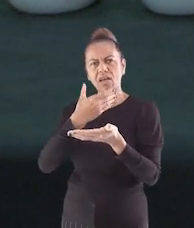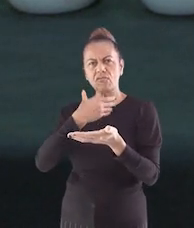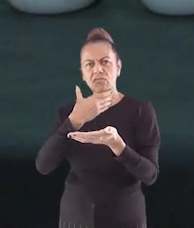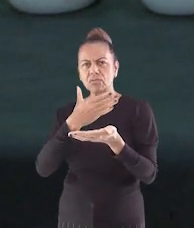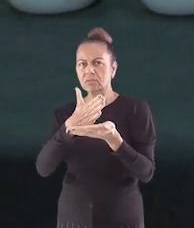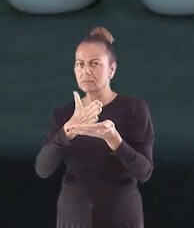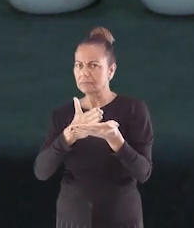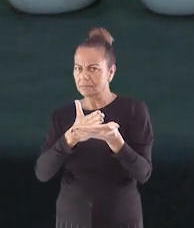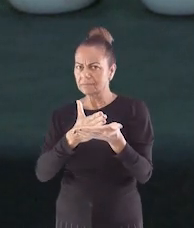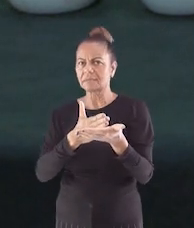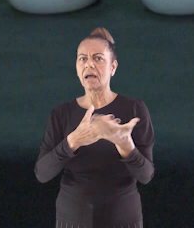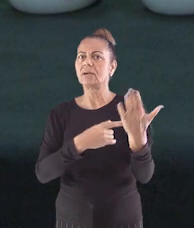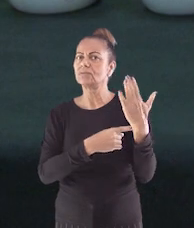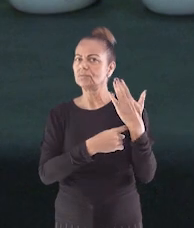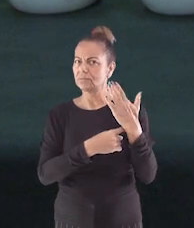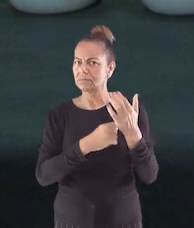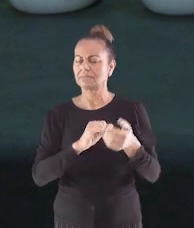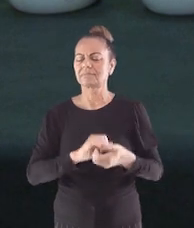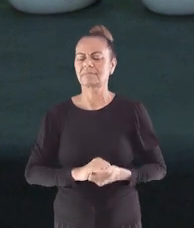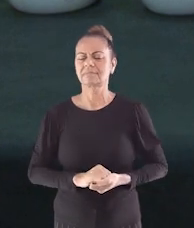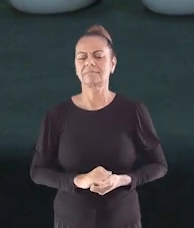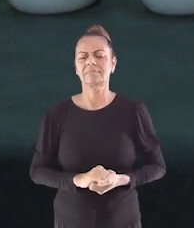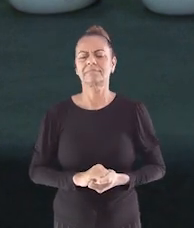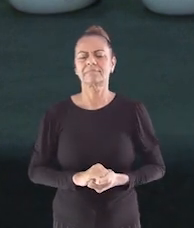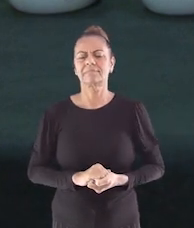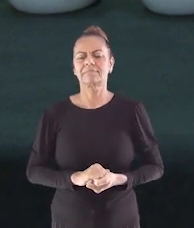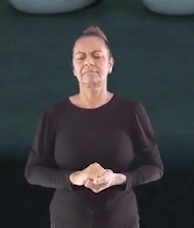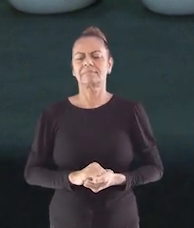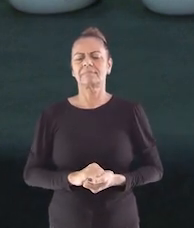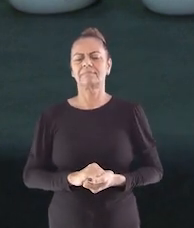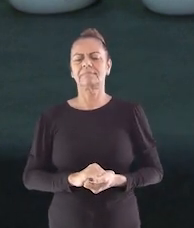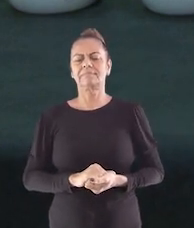sempre pedir ajuda de um adulto.